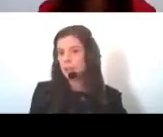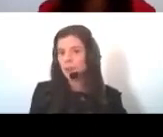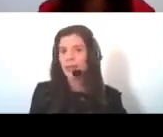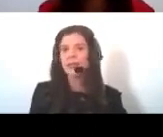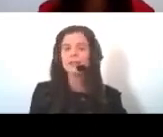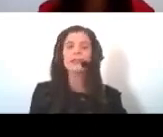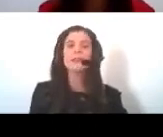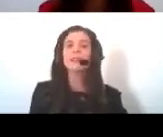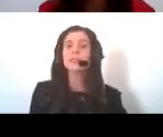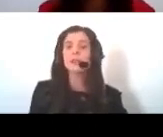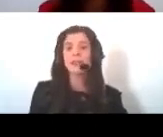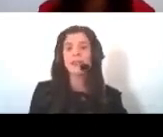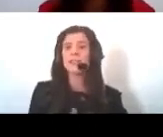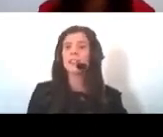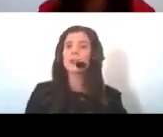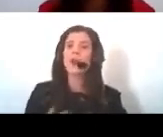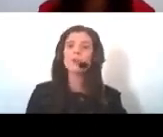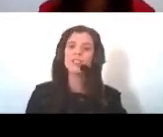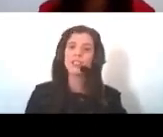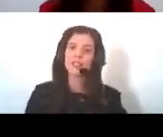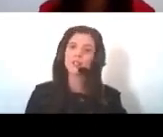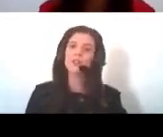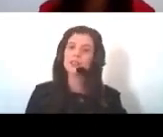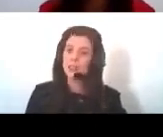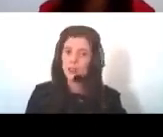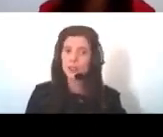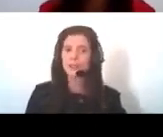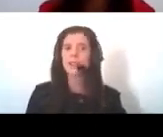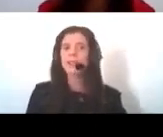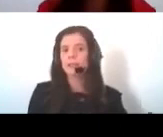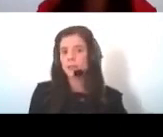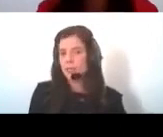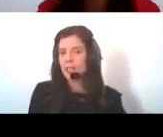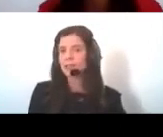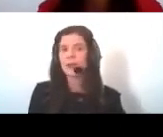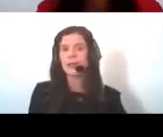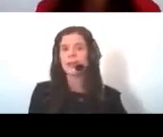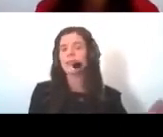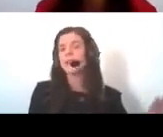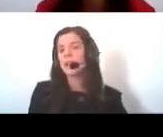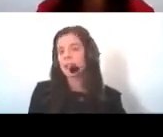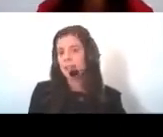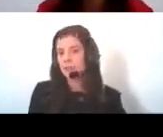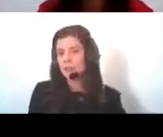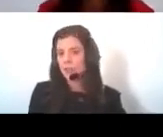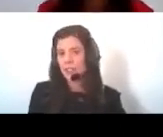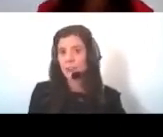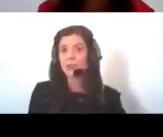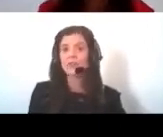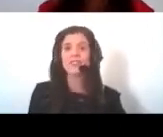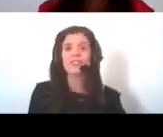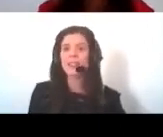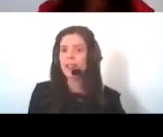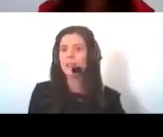daqueles pessoais, vocês apresentaram um rol de declarações e certidões. No caso, são elas: a declaração de ficha limpa,